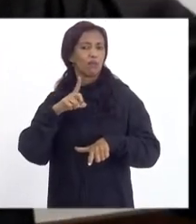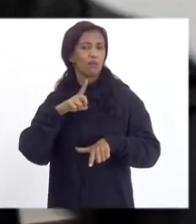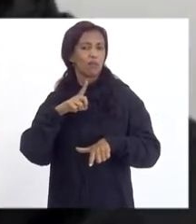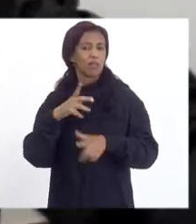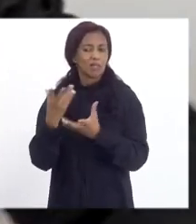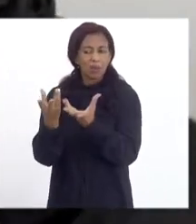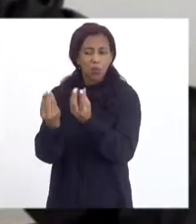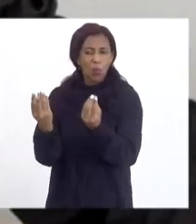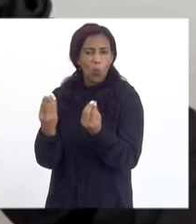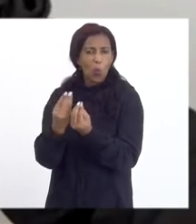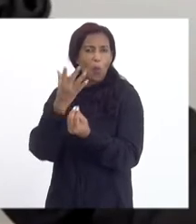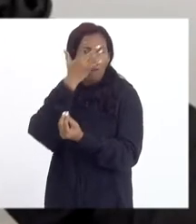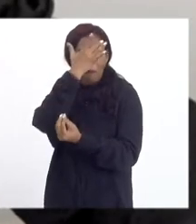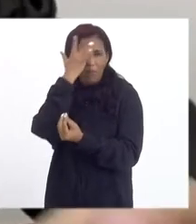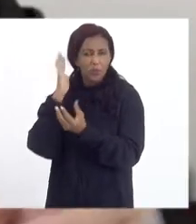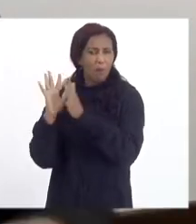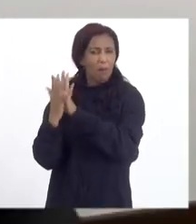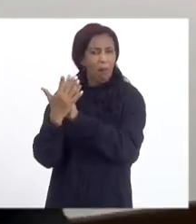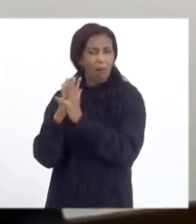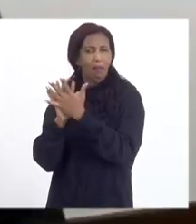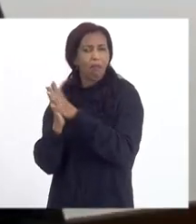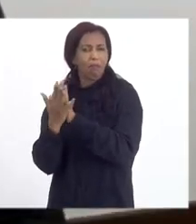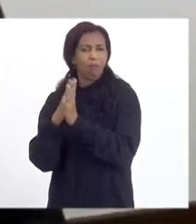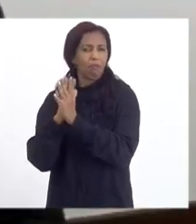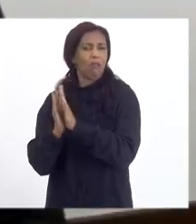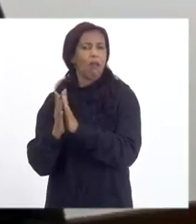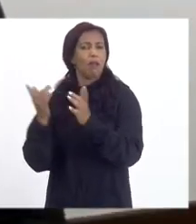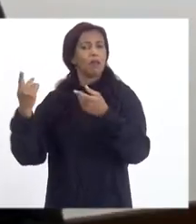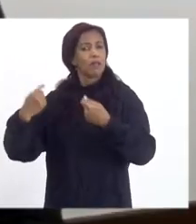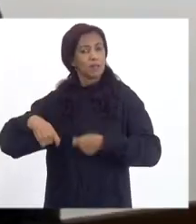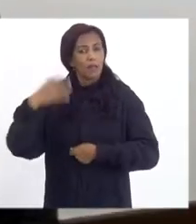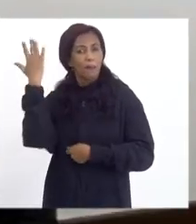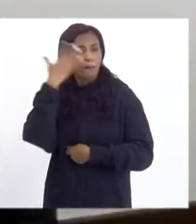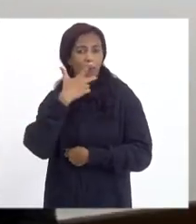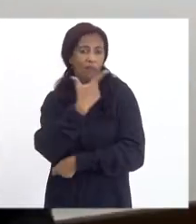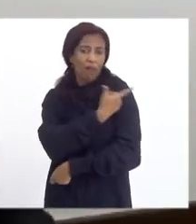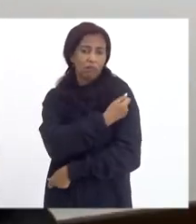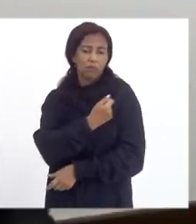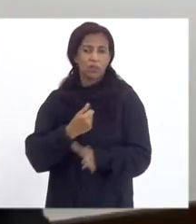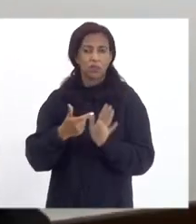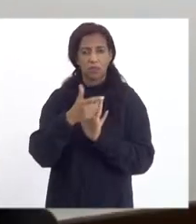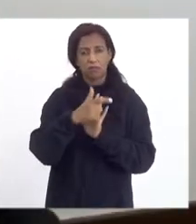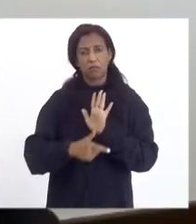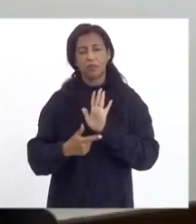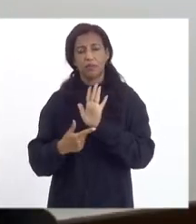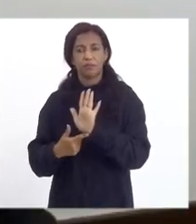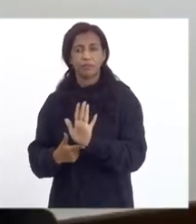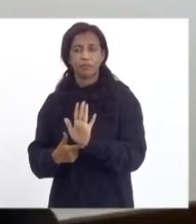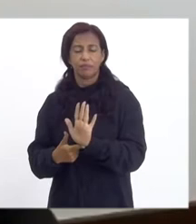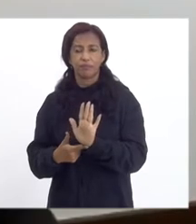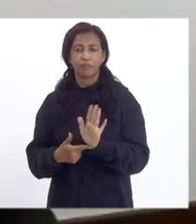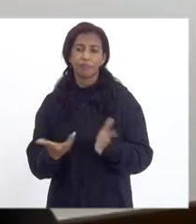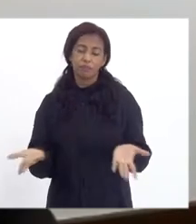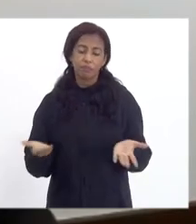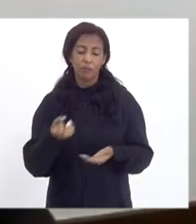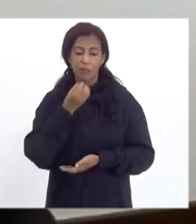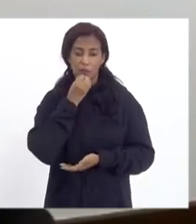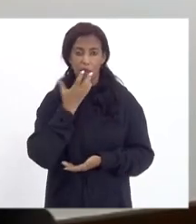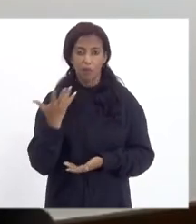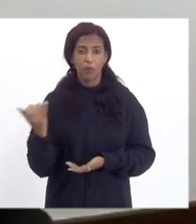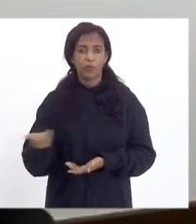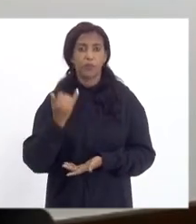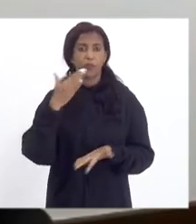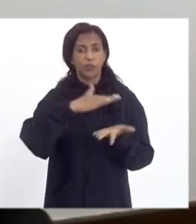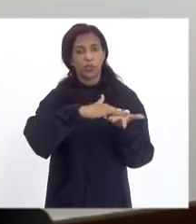um ajuntamento de pessoas, digamos assim, daí a necessidade de comprovação do passaporte. Então, assim, mas de qualquer maneira, eu acho que retirar de pauta é mesmo